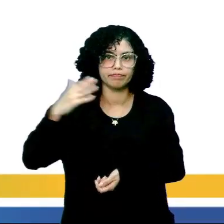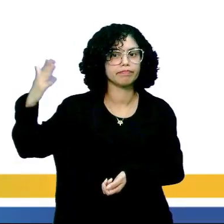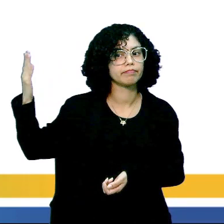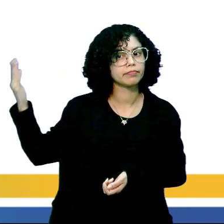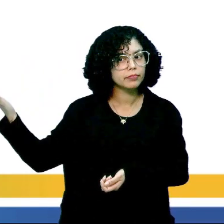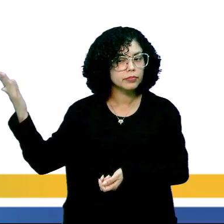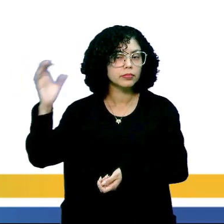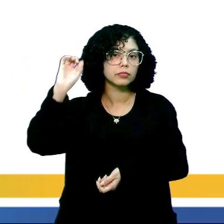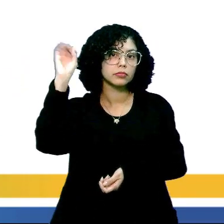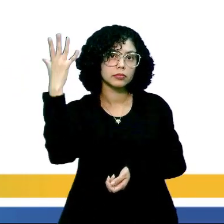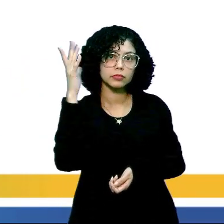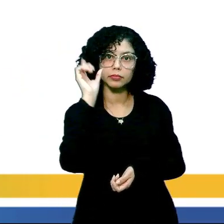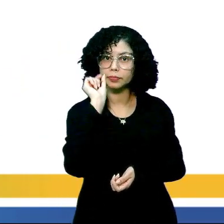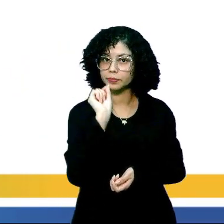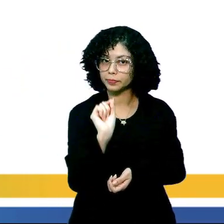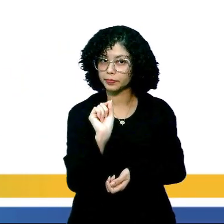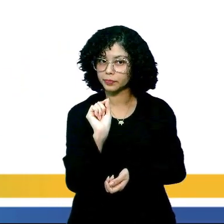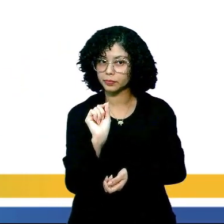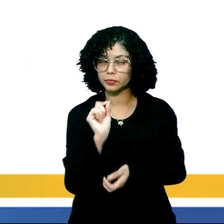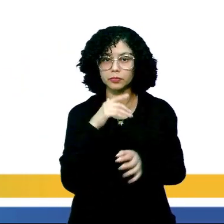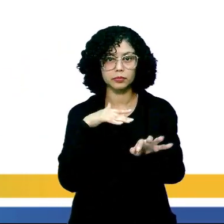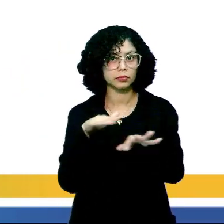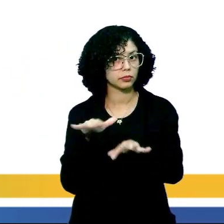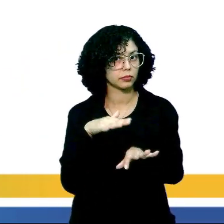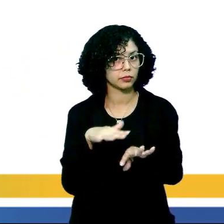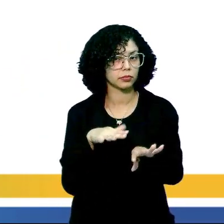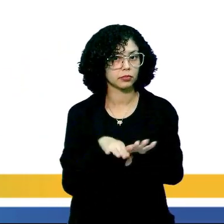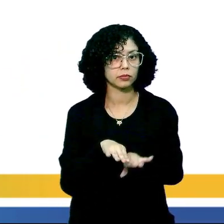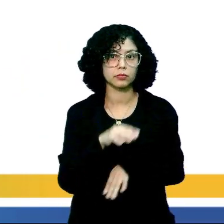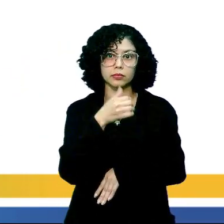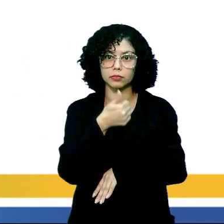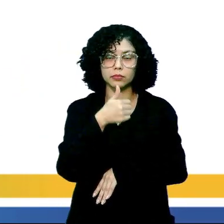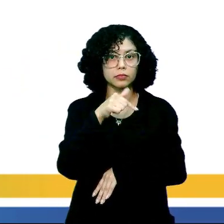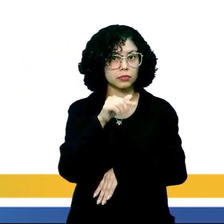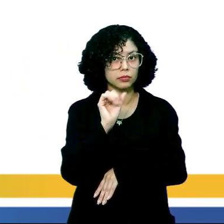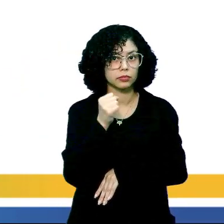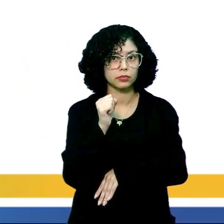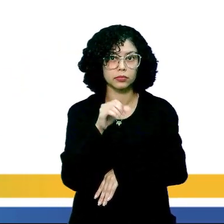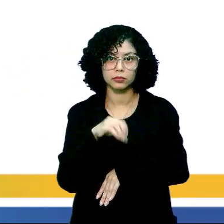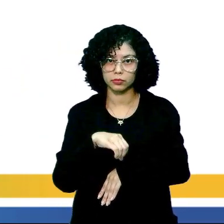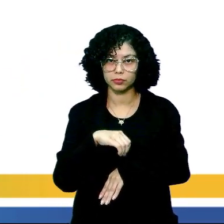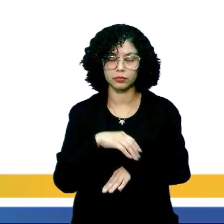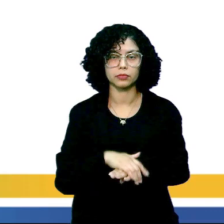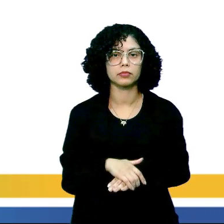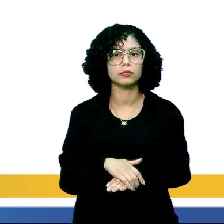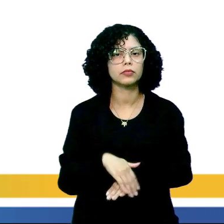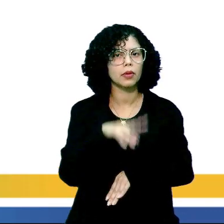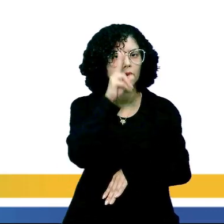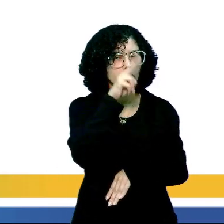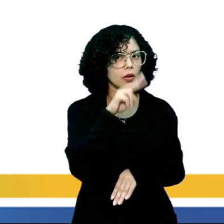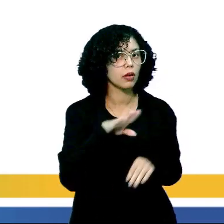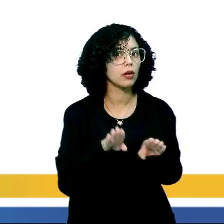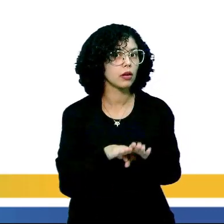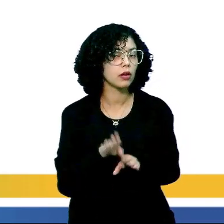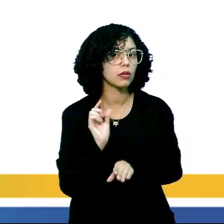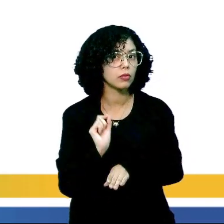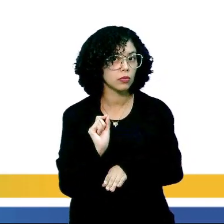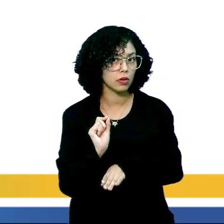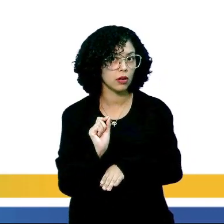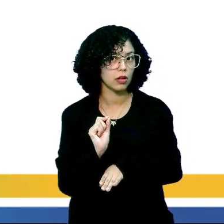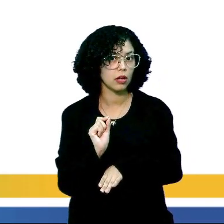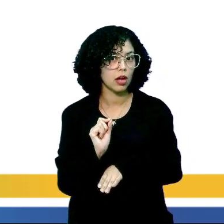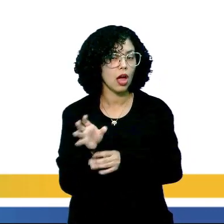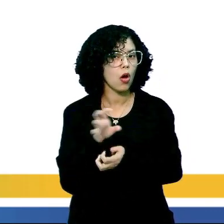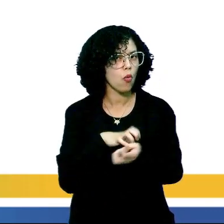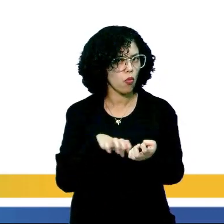Essa Inconfidência, né, esse movimento aconteceu em 1789. Lembrando que não foi